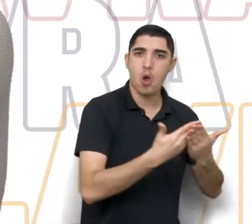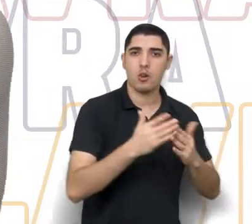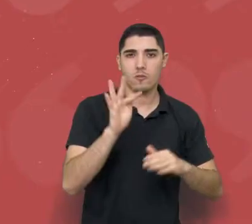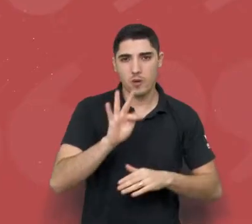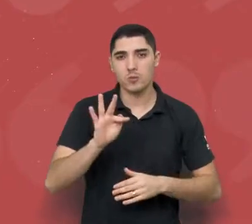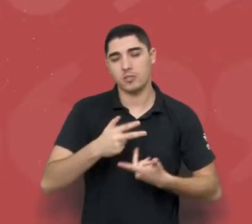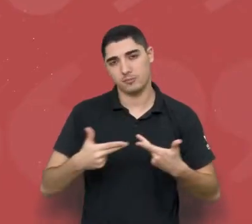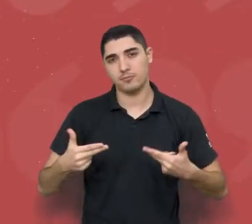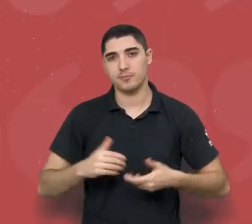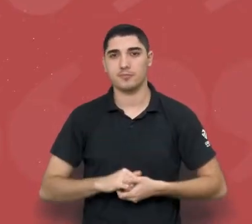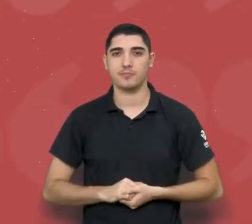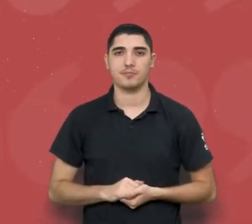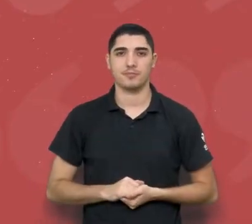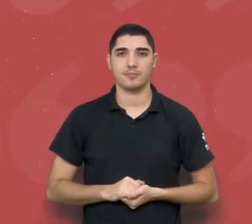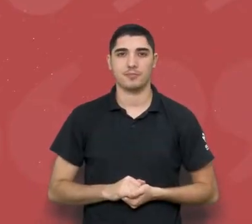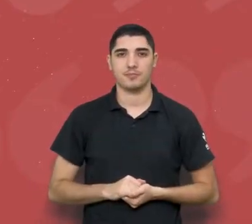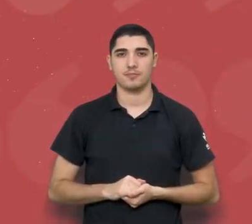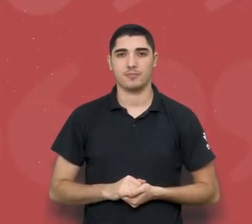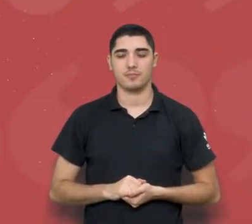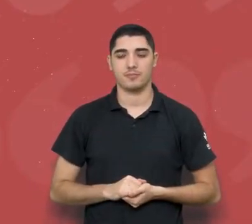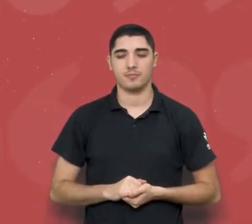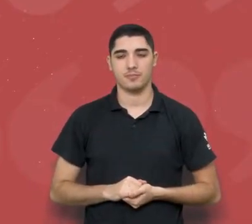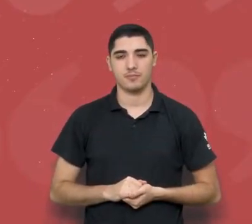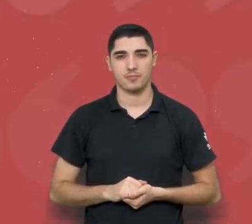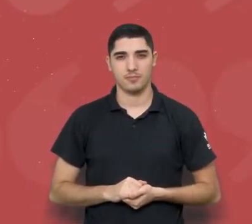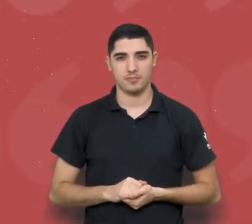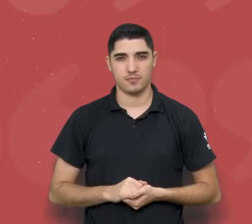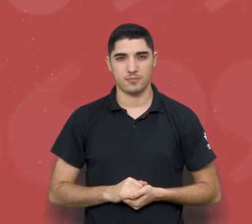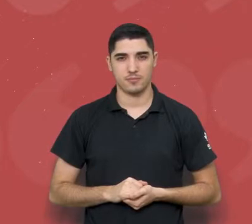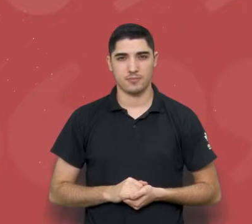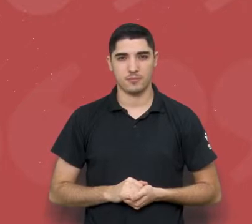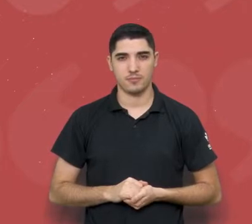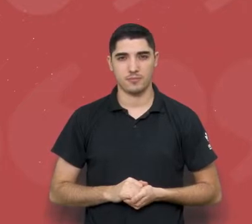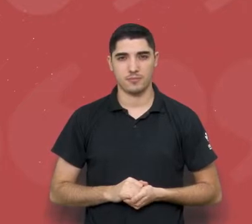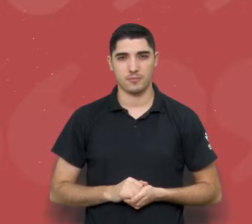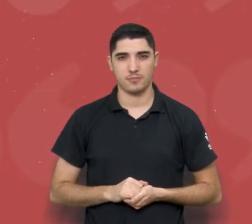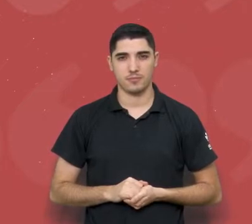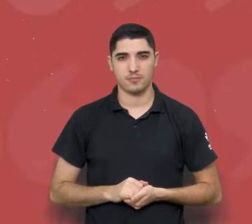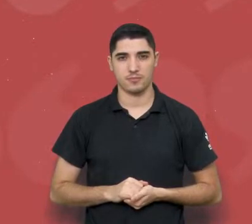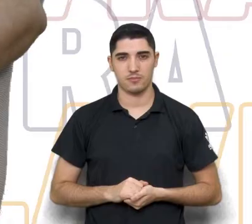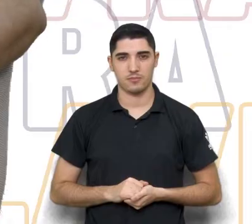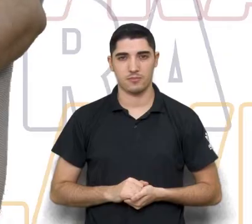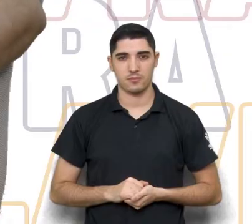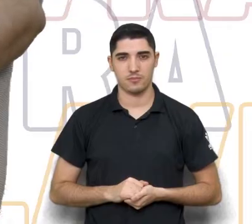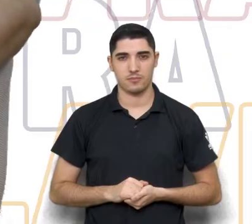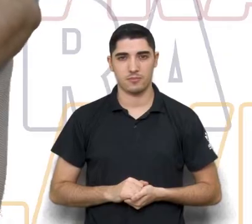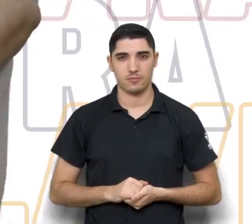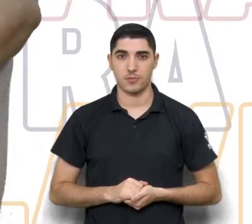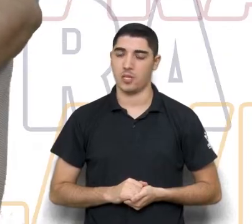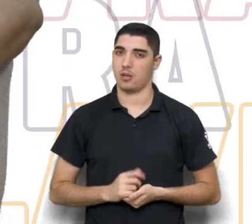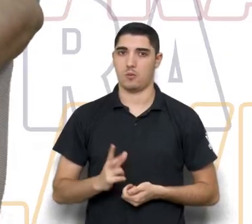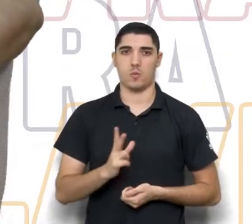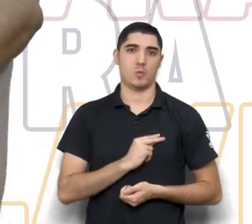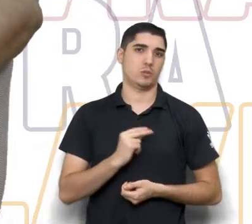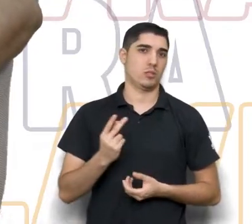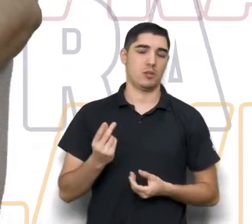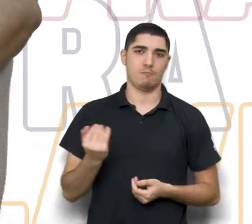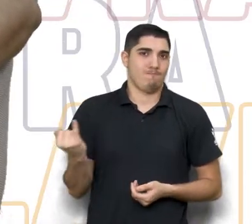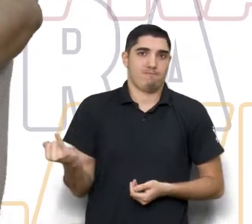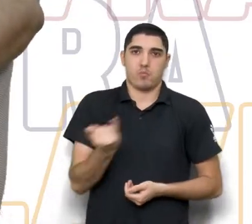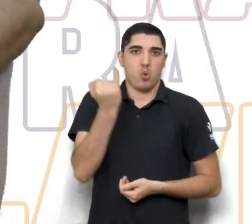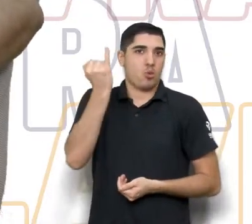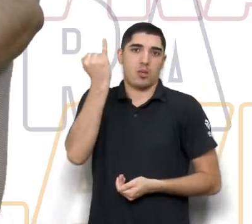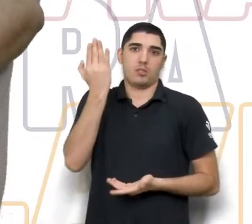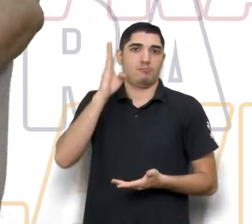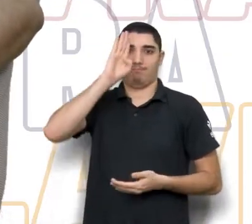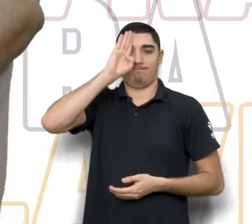interação. Qual é a importância do estudo da poesia na escola? Grande, né? Porque se a